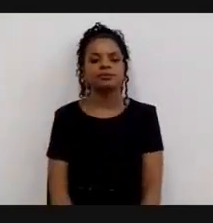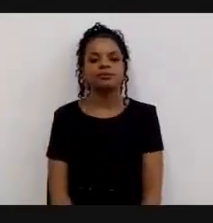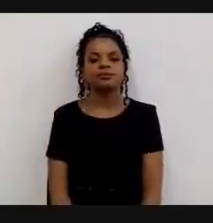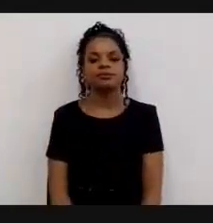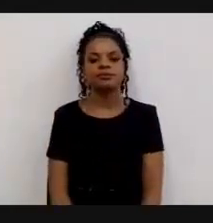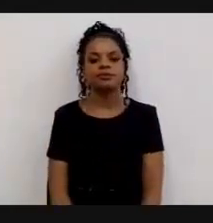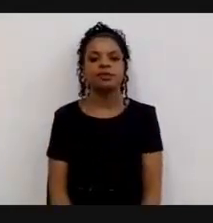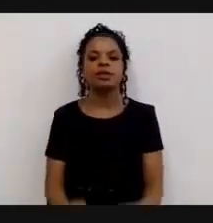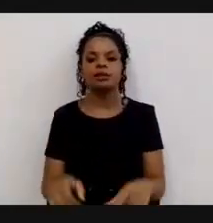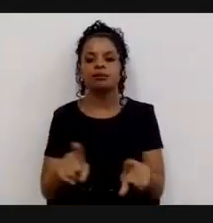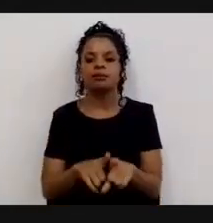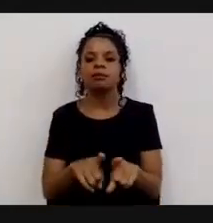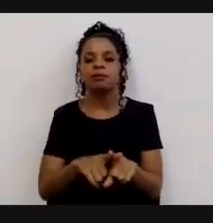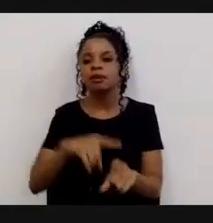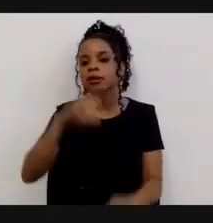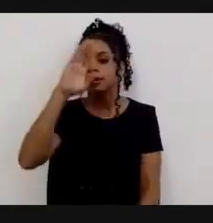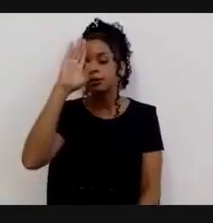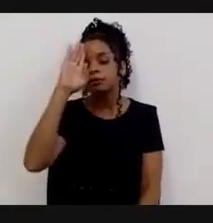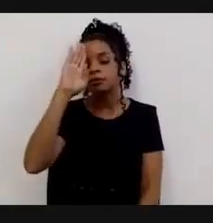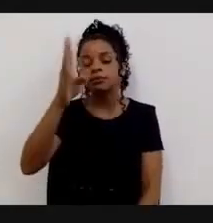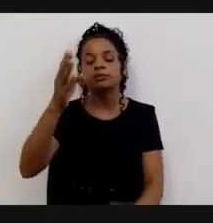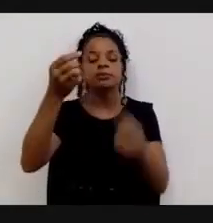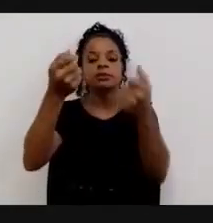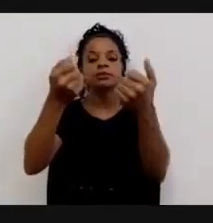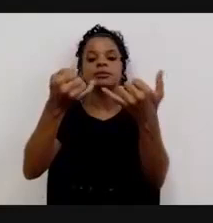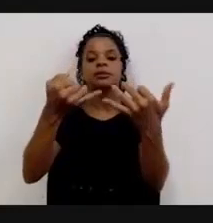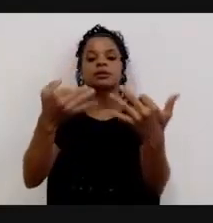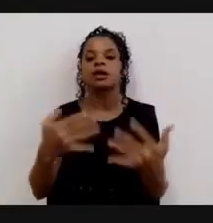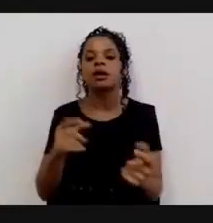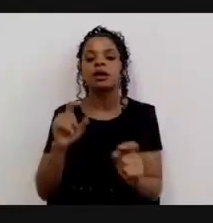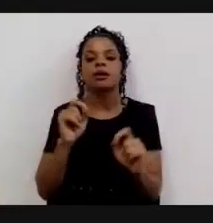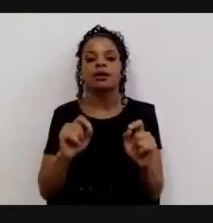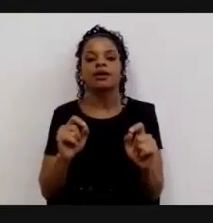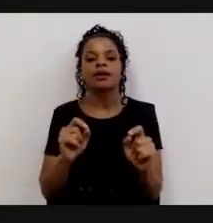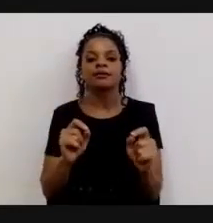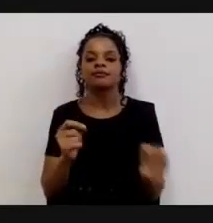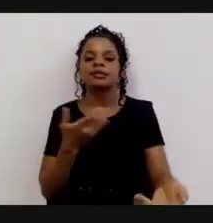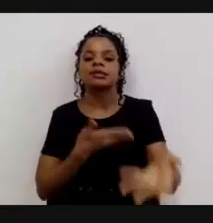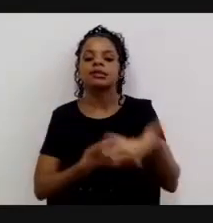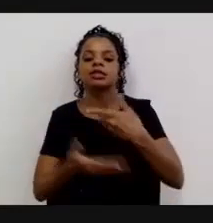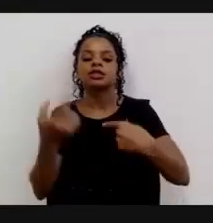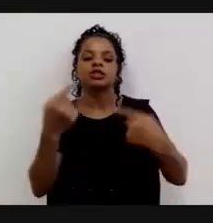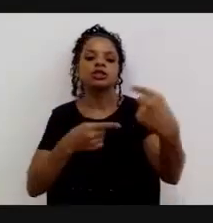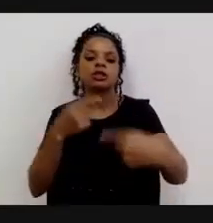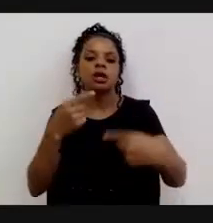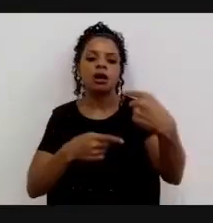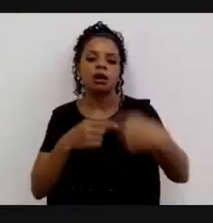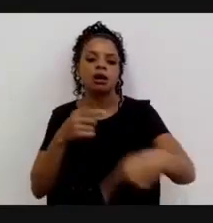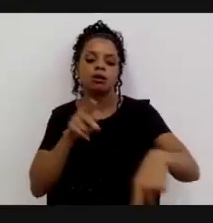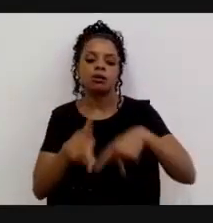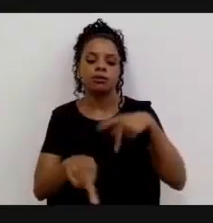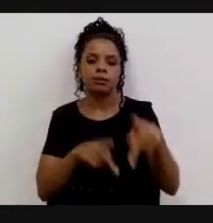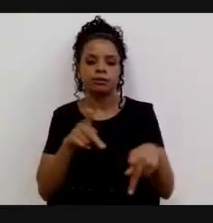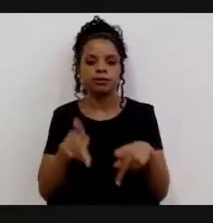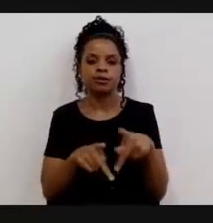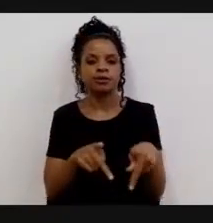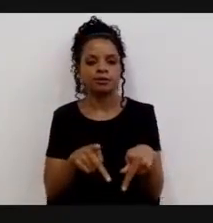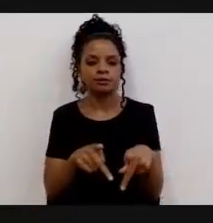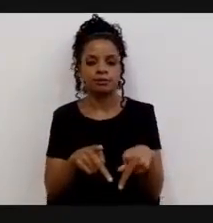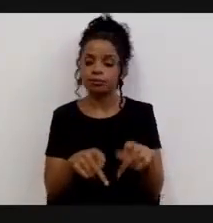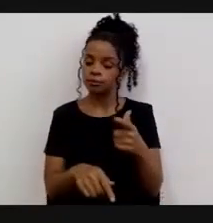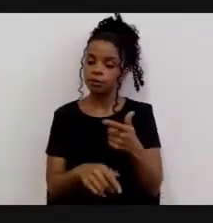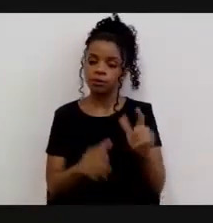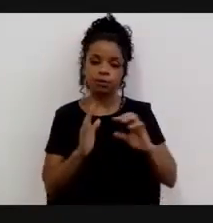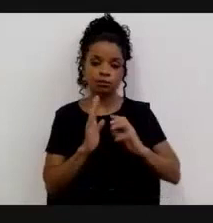a gente enfatiza os princípios de participação cidadã ativa, transparência e diálogo, né? Porque, por ser apartidário, e é assim que a gente